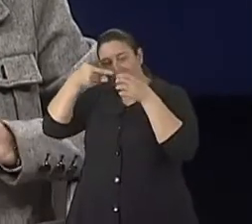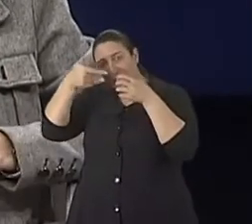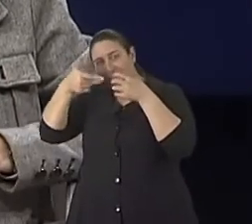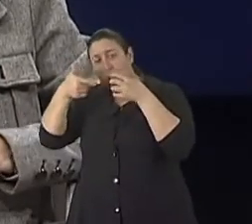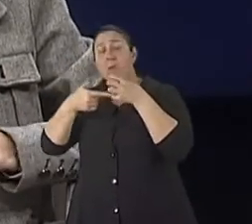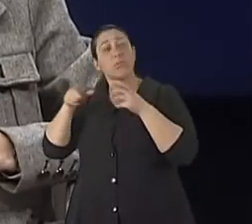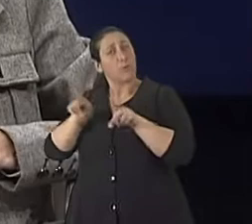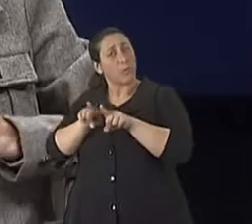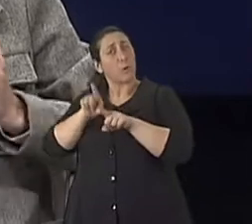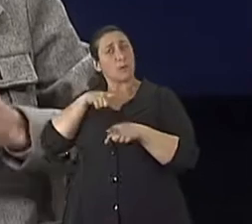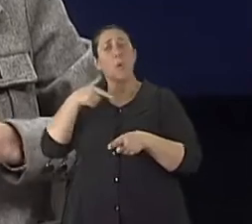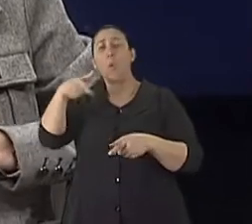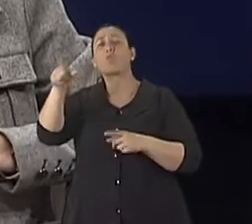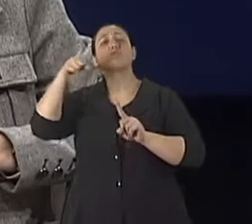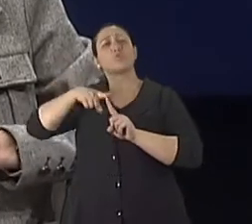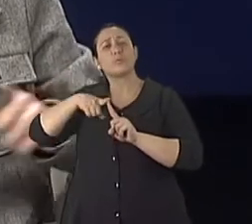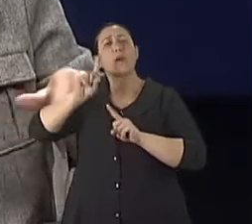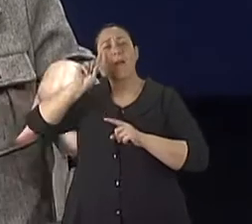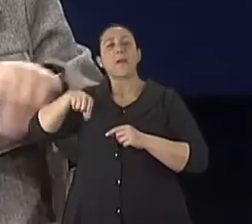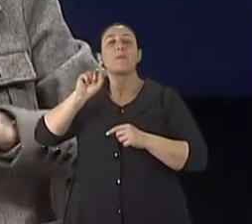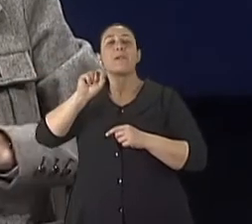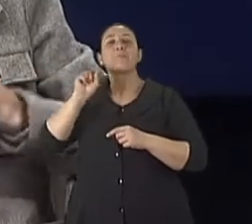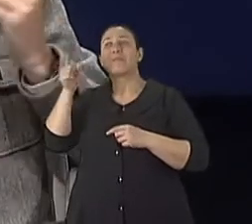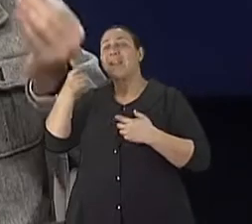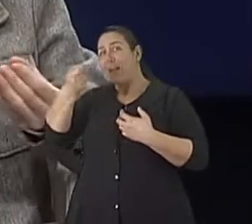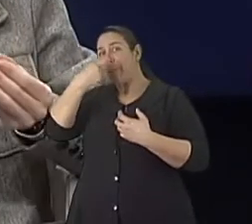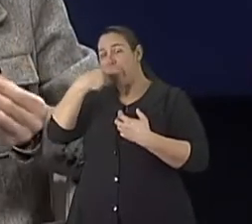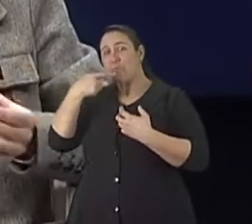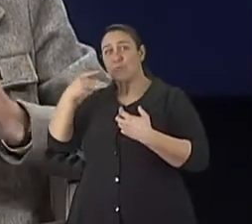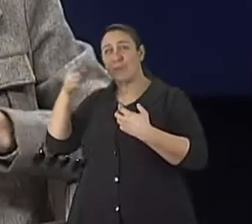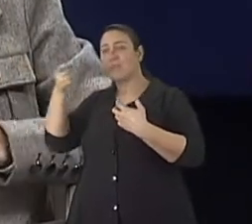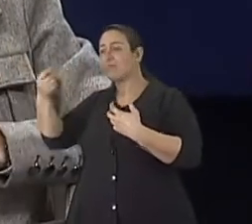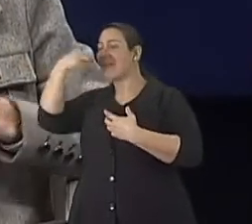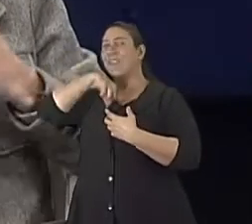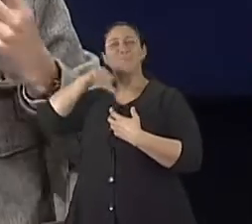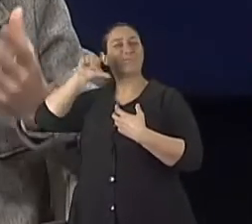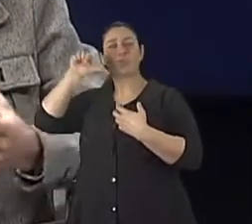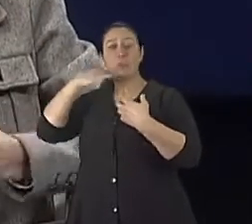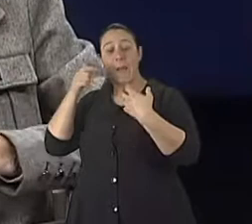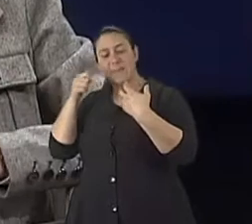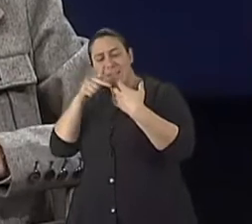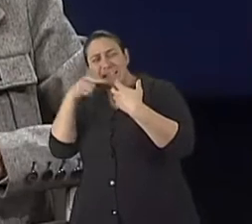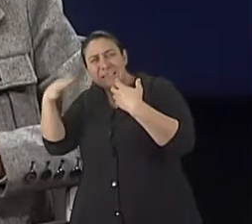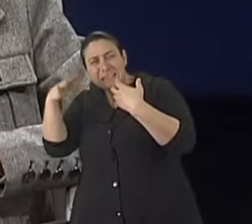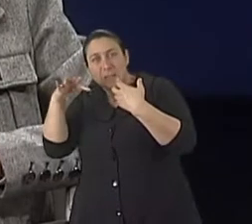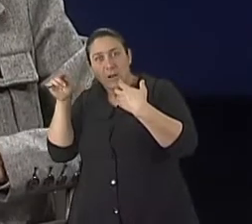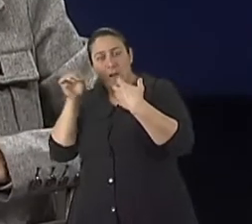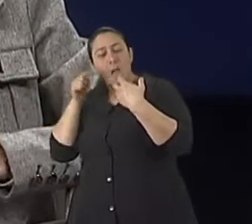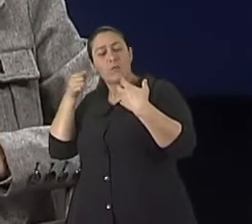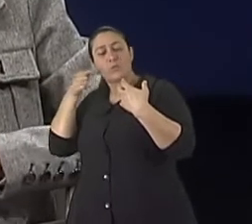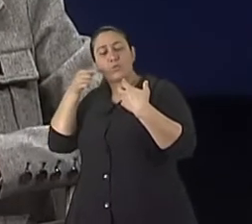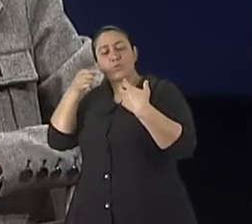infiltrações onde a gente coloca o medicamento na área afetada onde está o problema no disco na articulação da coluna